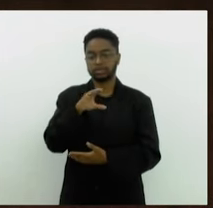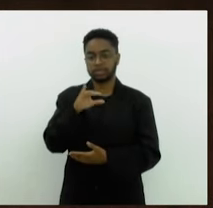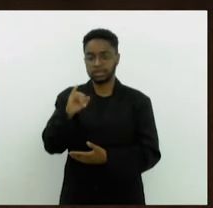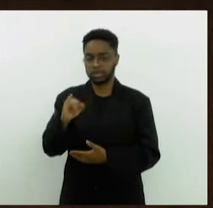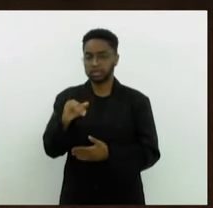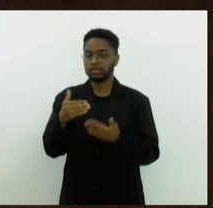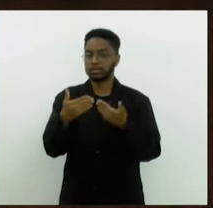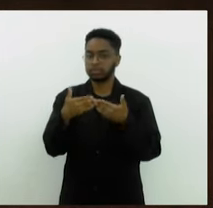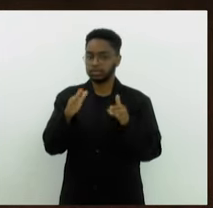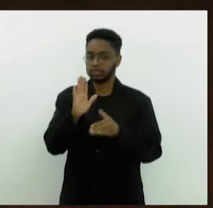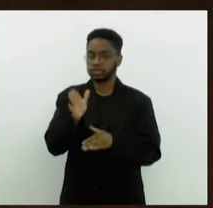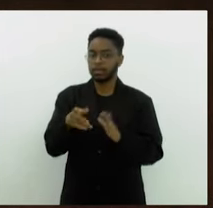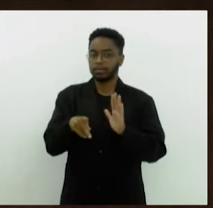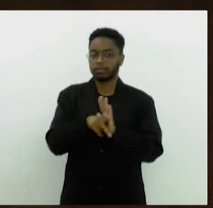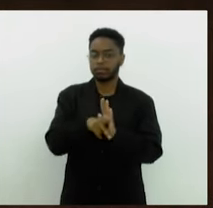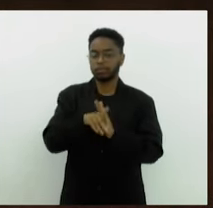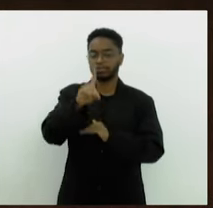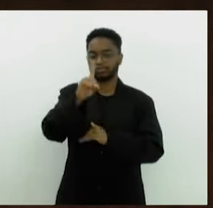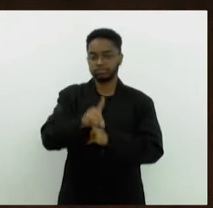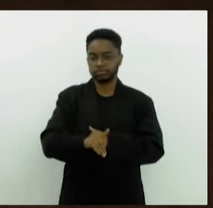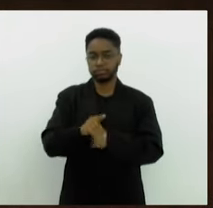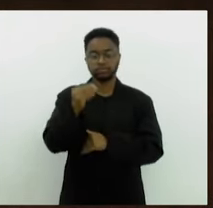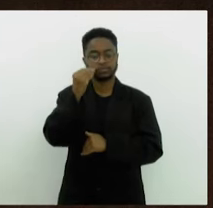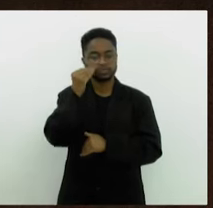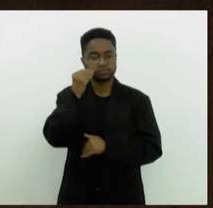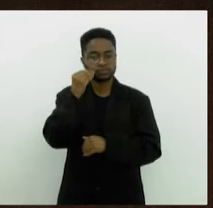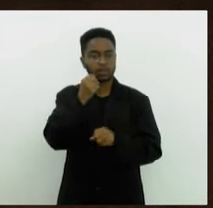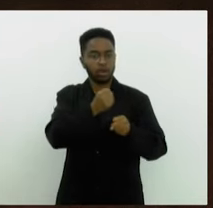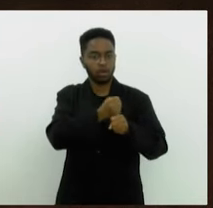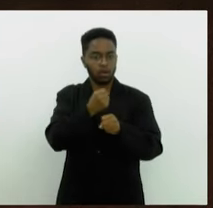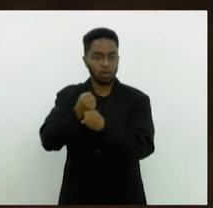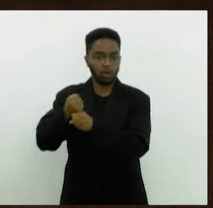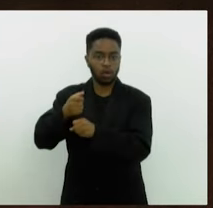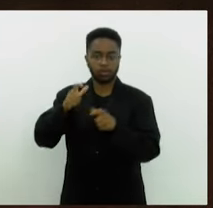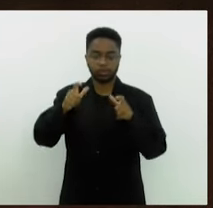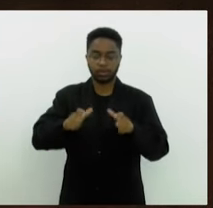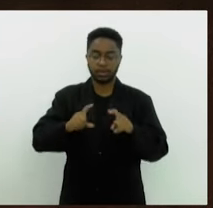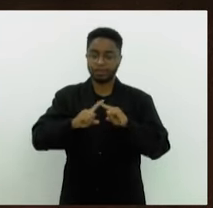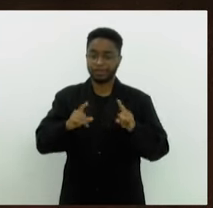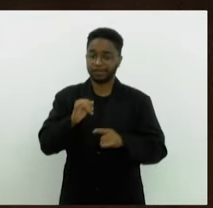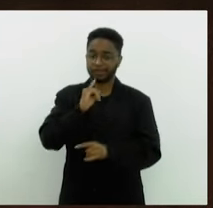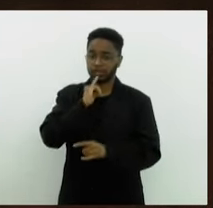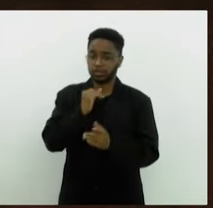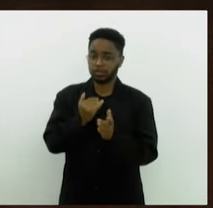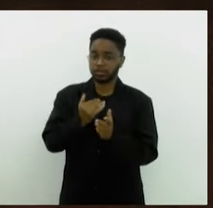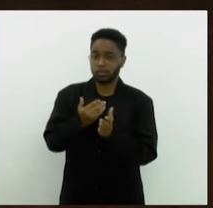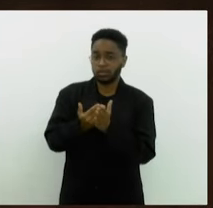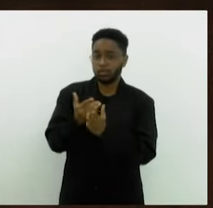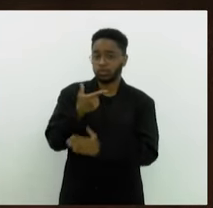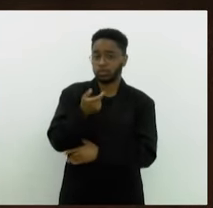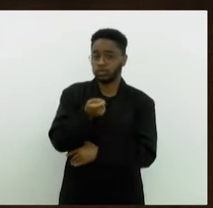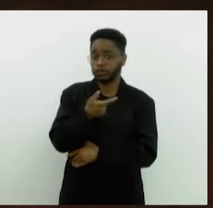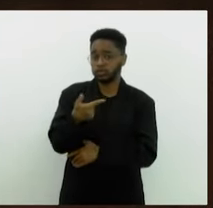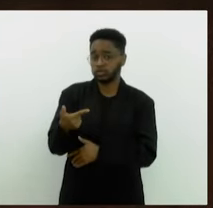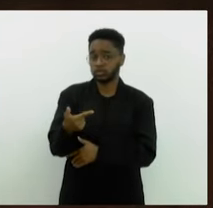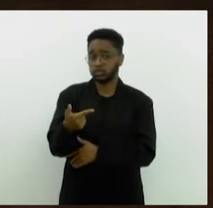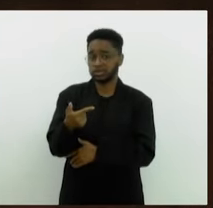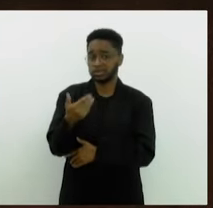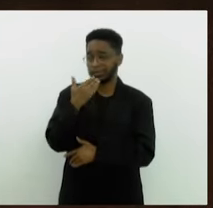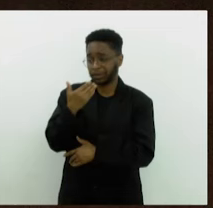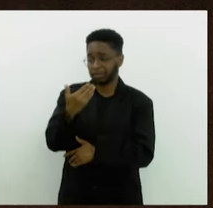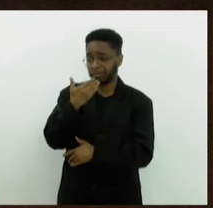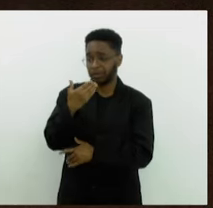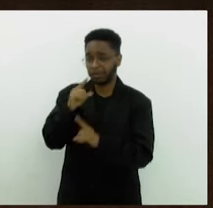pela direção da escola de recuperação dessa unidade e, infelizmente, desde 2022, nenhum desses pedidos